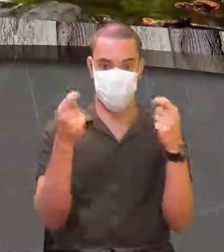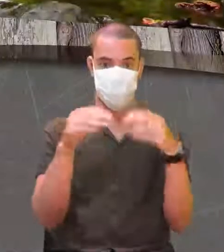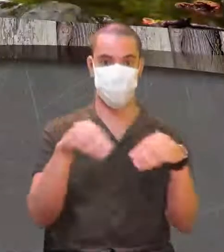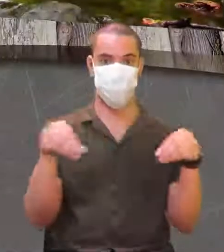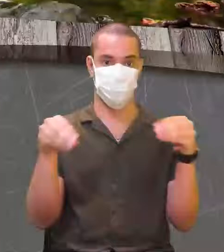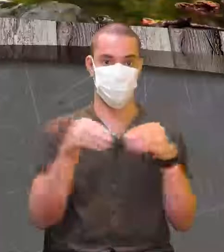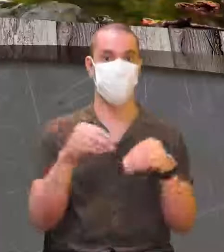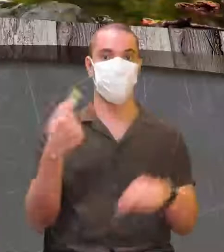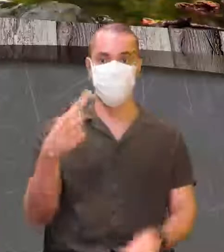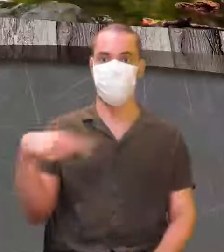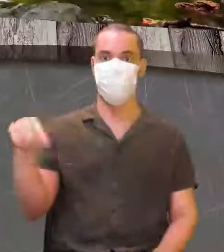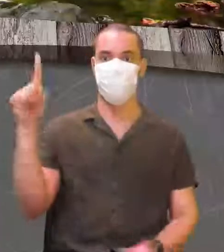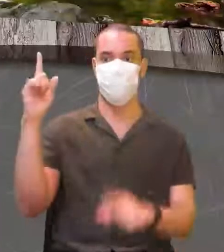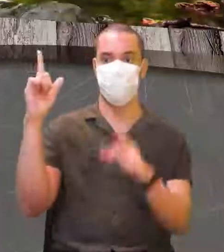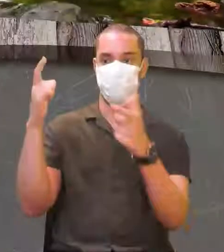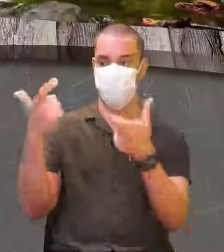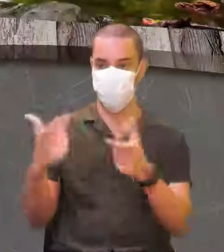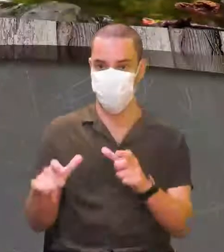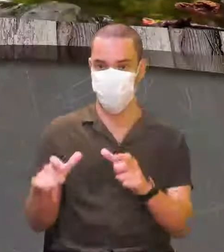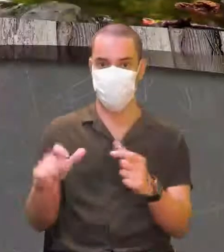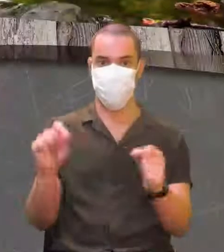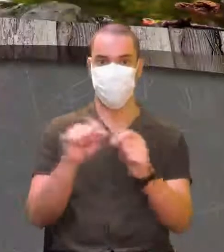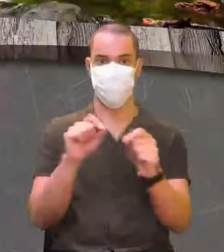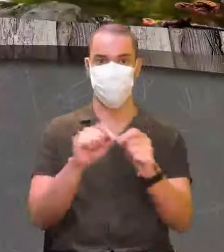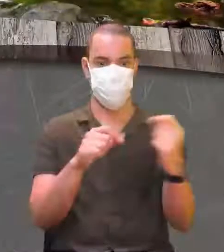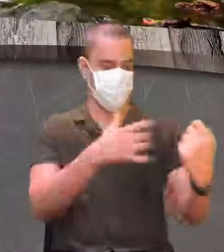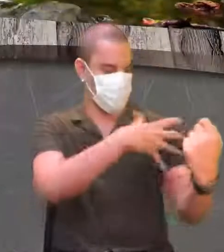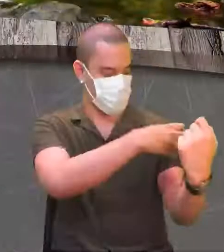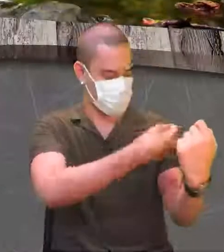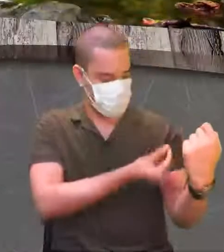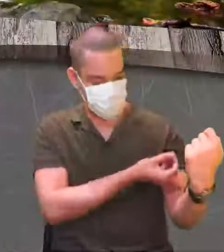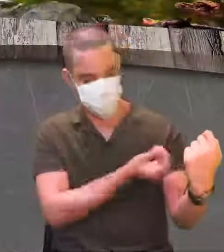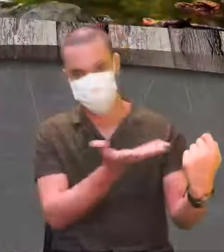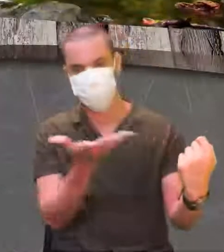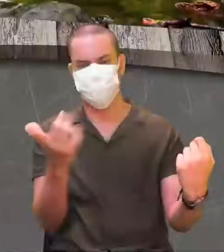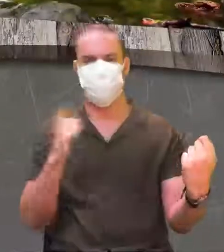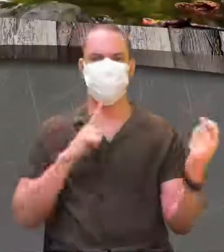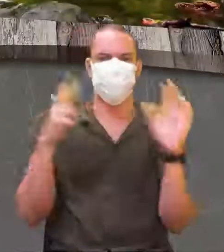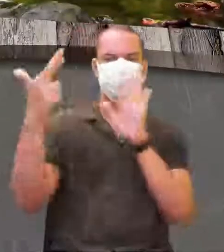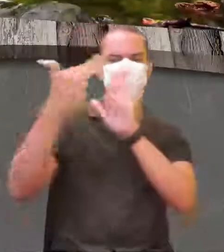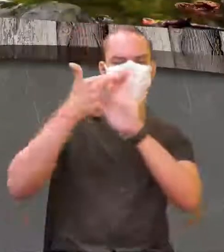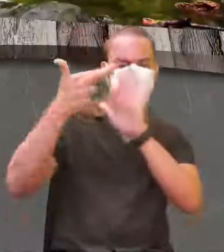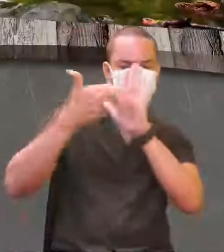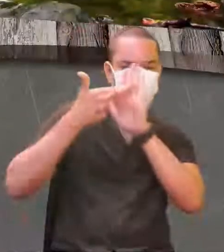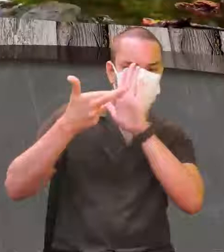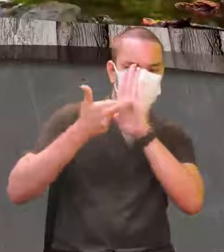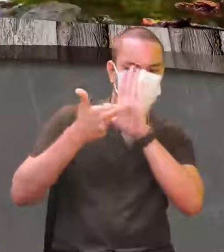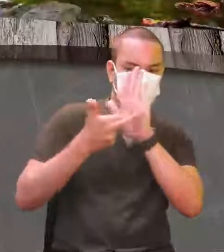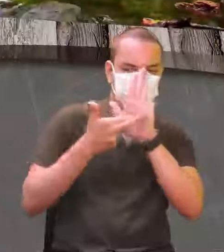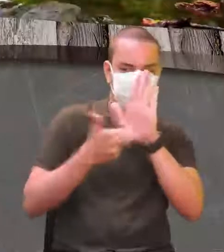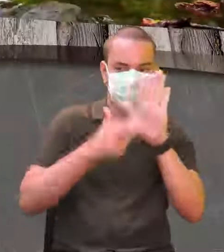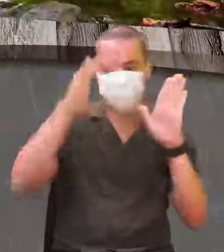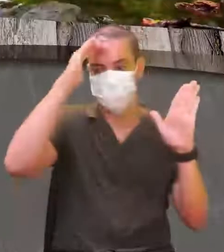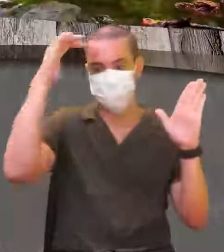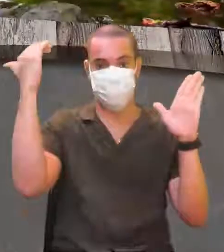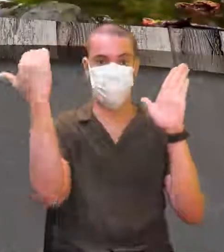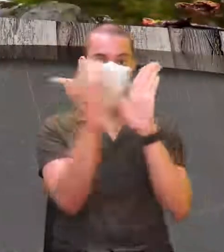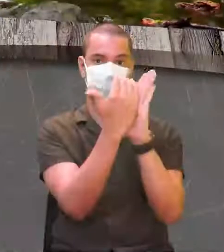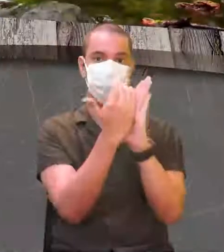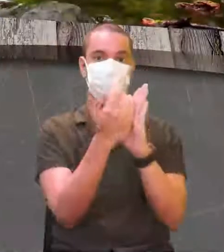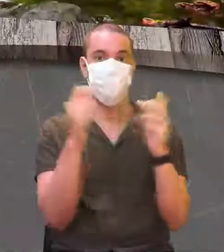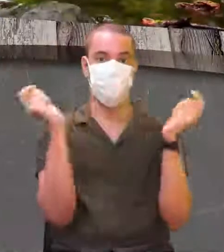um hemocentro, que é o lugar onde você vai fazer essa doação, tem todo um critério rigoroso, tá? Para